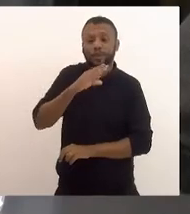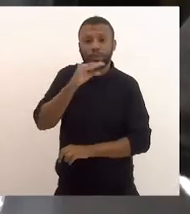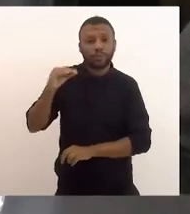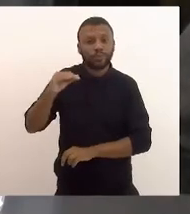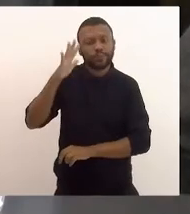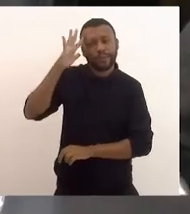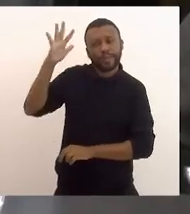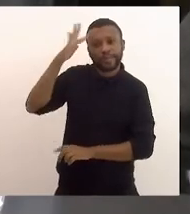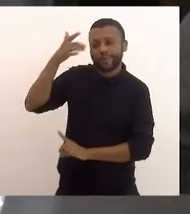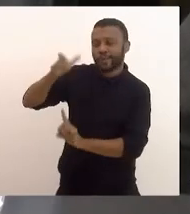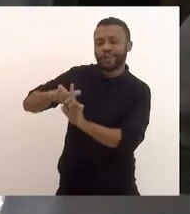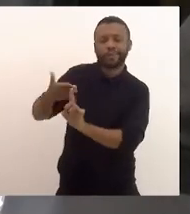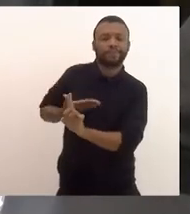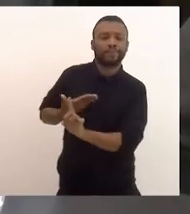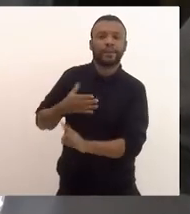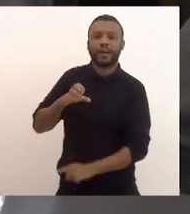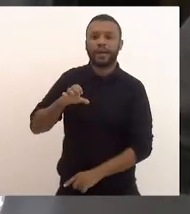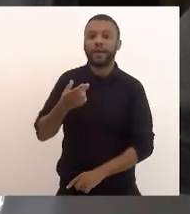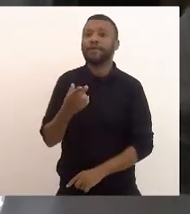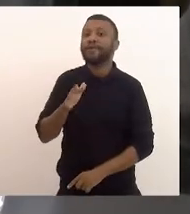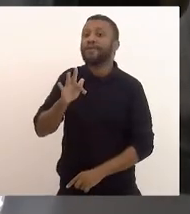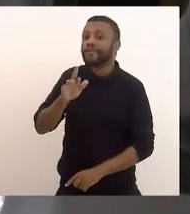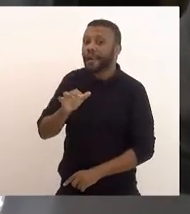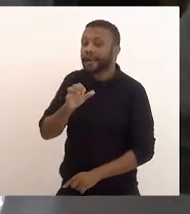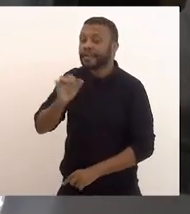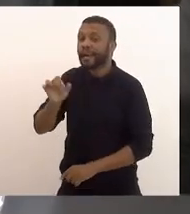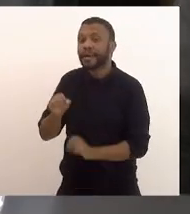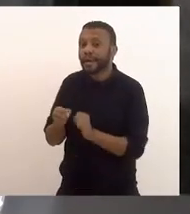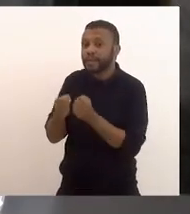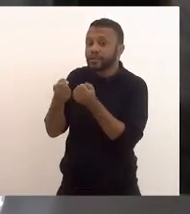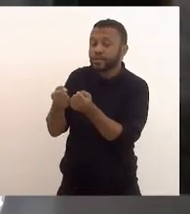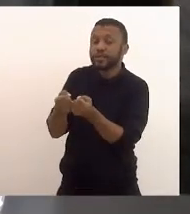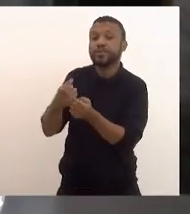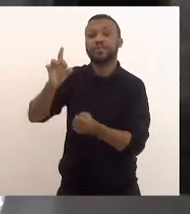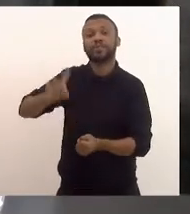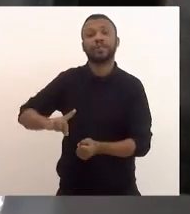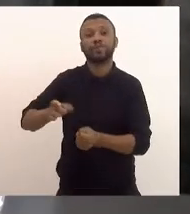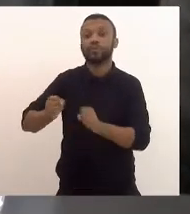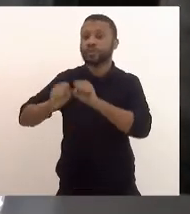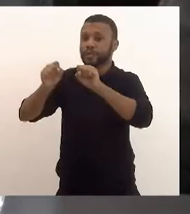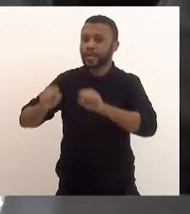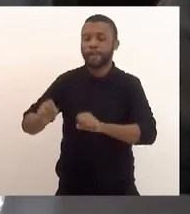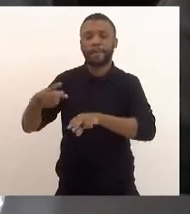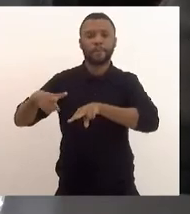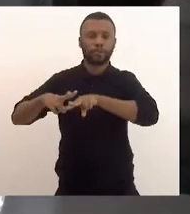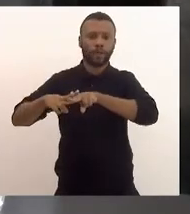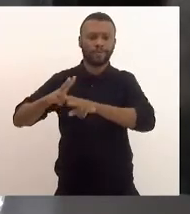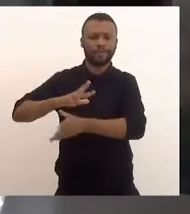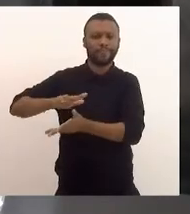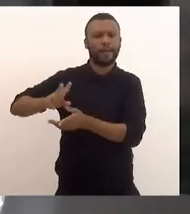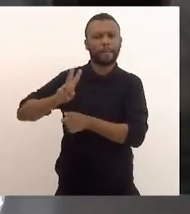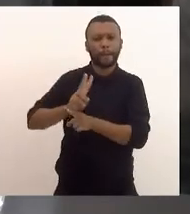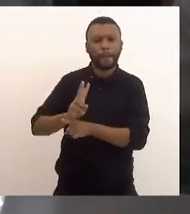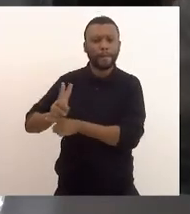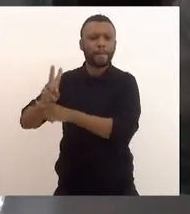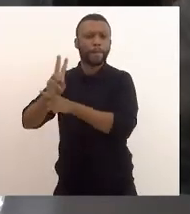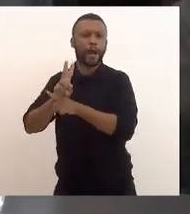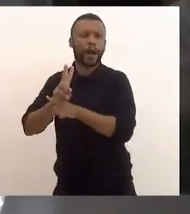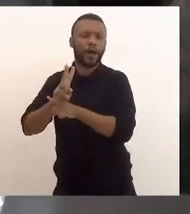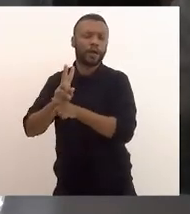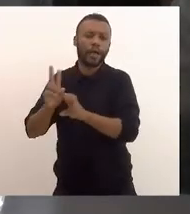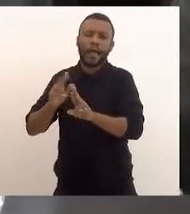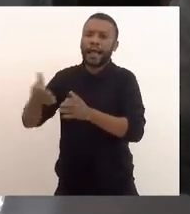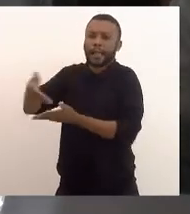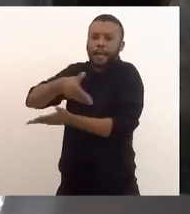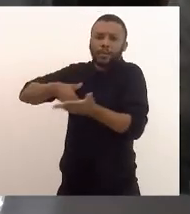querida Eufrásia a garantia de direitos no sistema prisional no degase e números atendimentos em inúmeras relações que